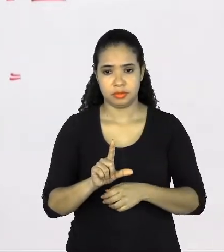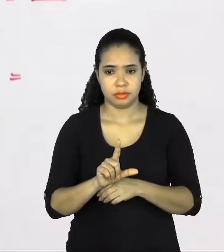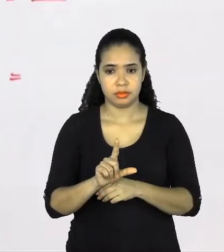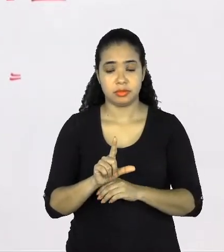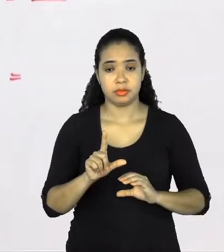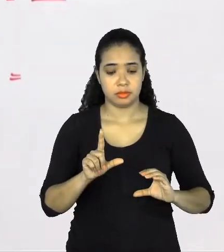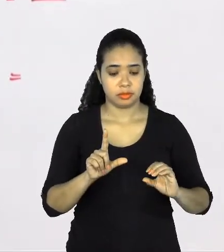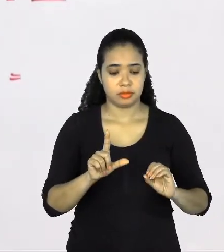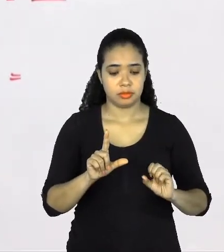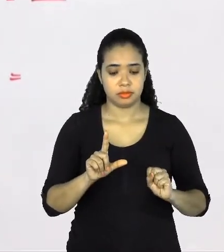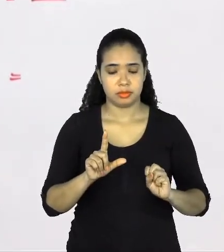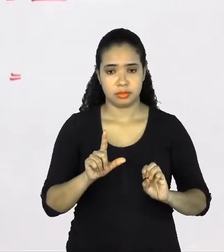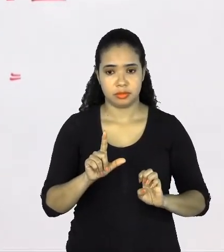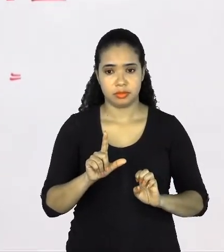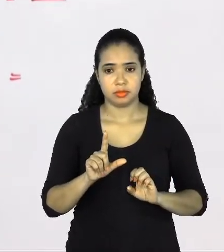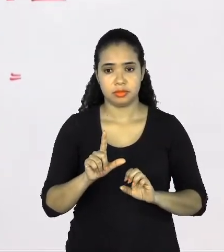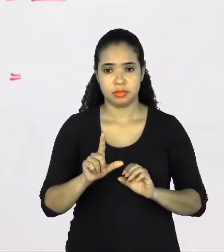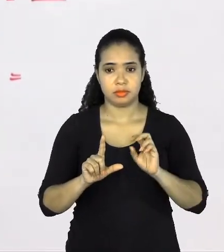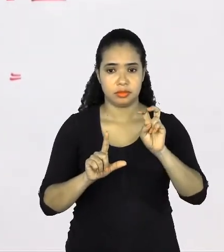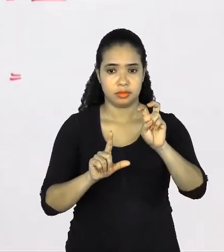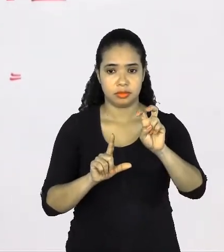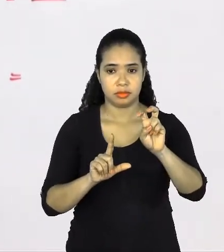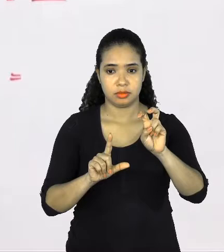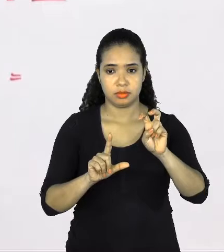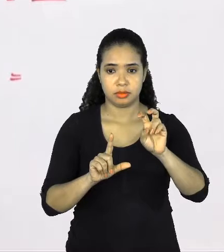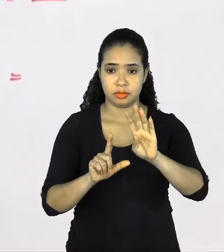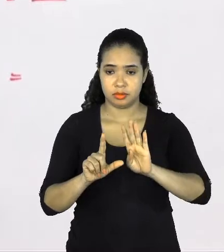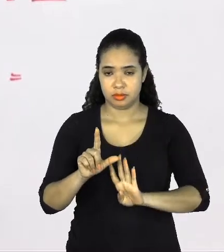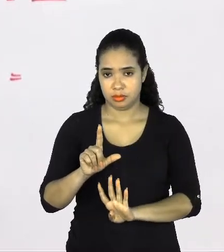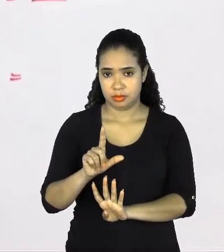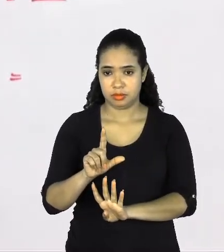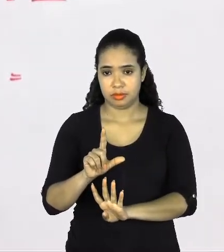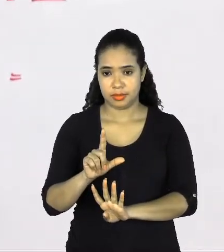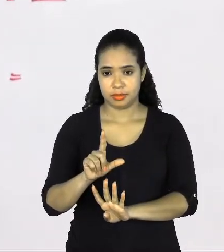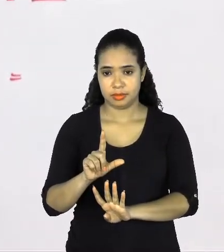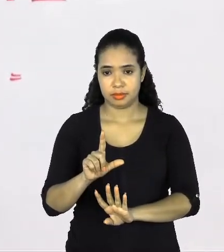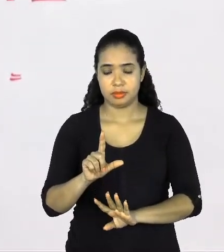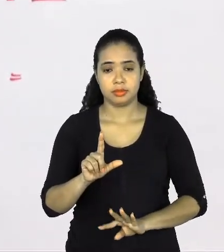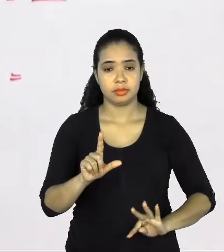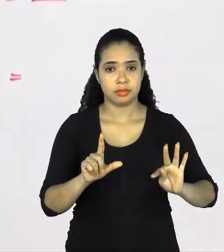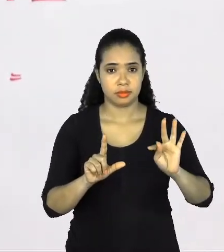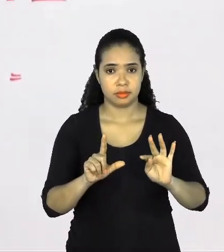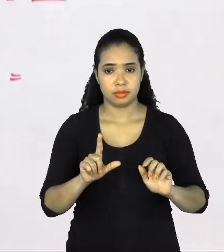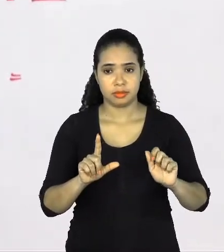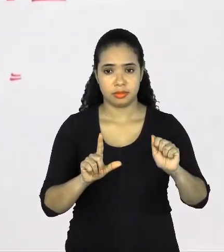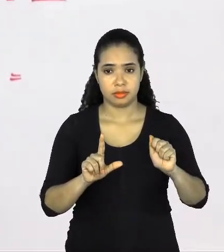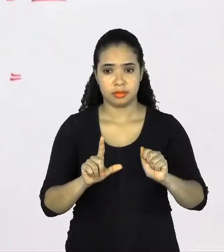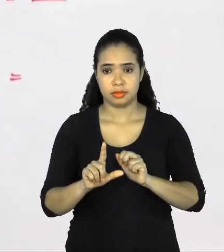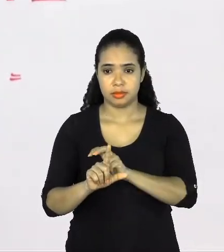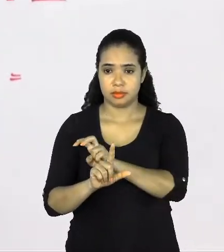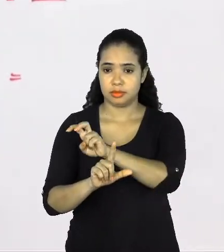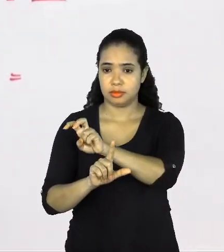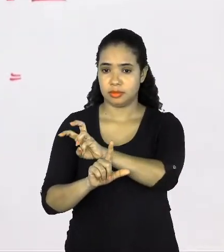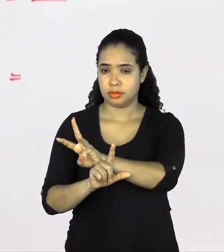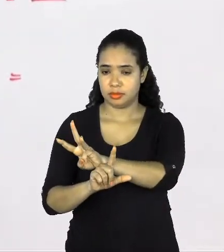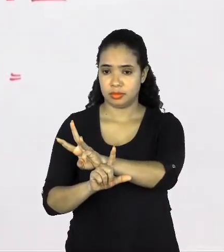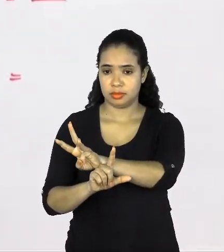hipotenusa, 4/5. A tangente de um ângulo é o cateto oposto sobre o cateto adjacente.